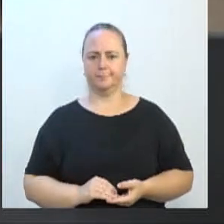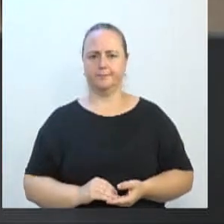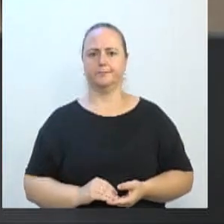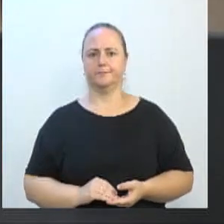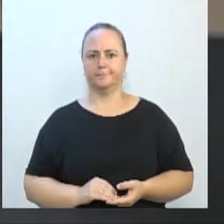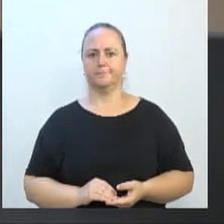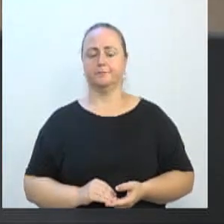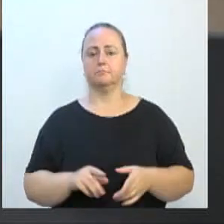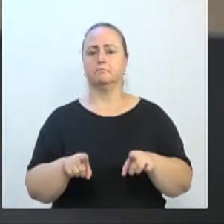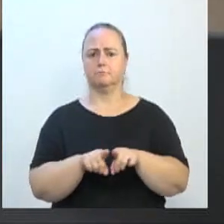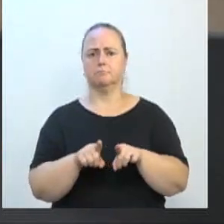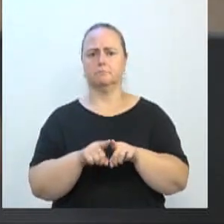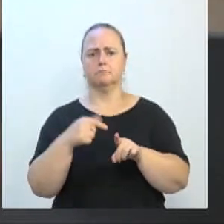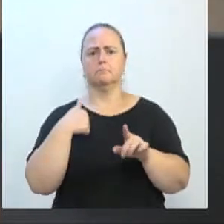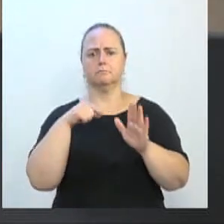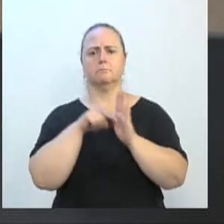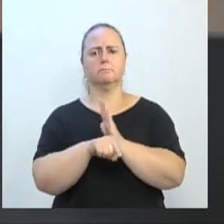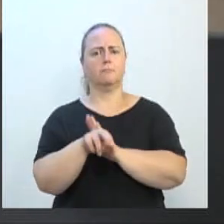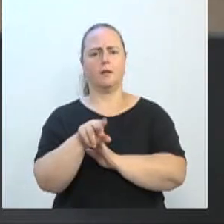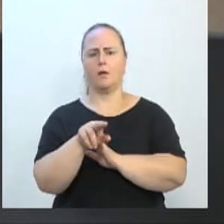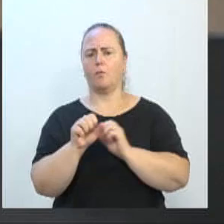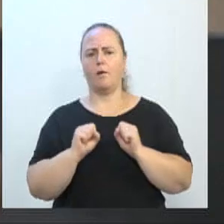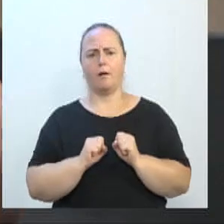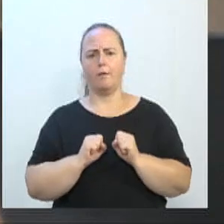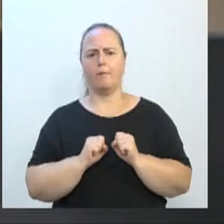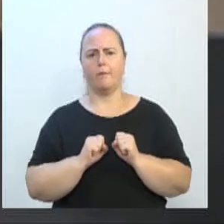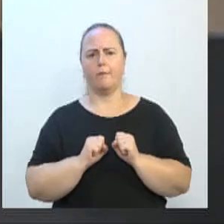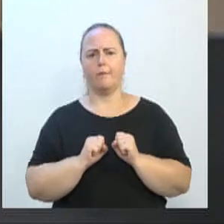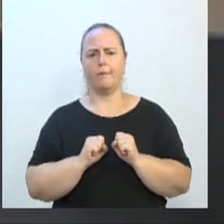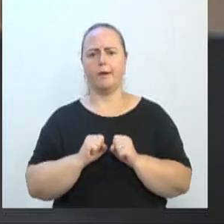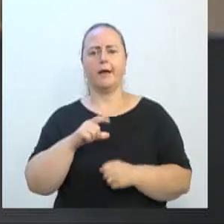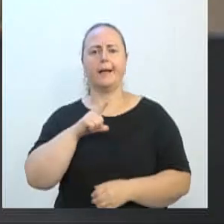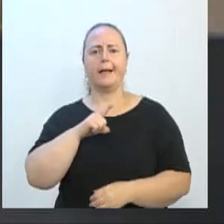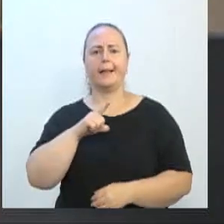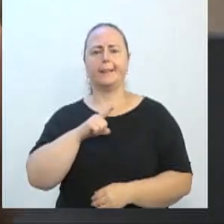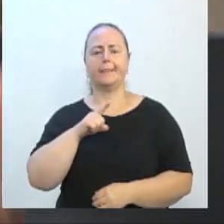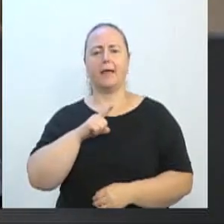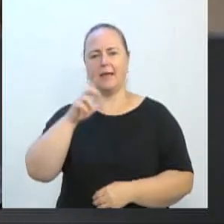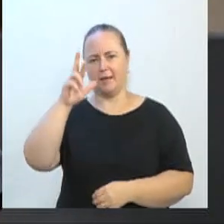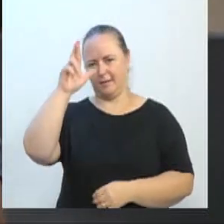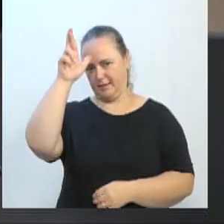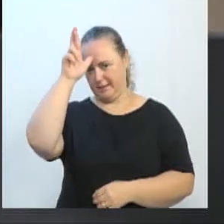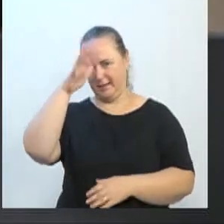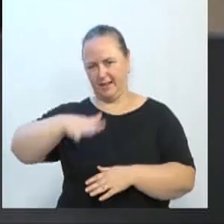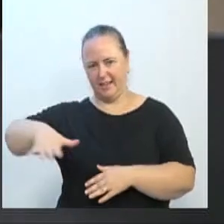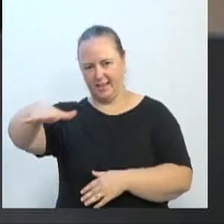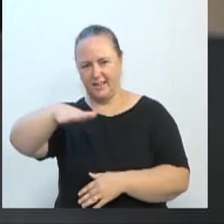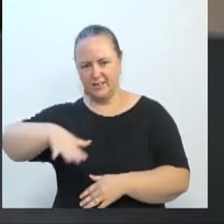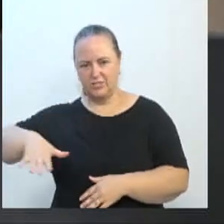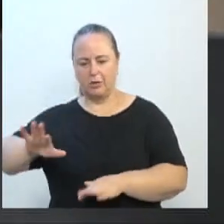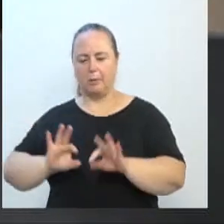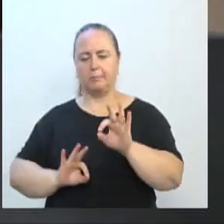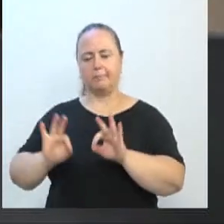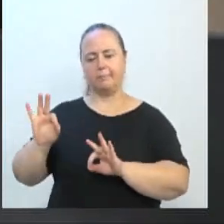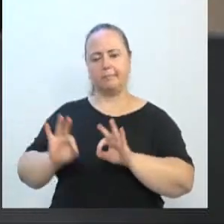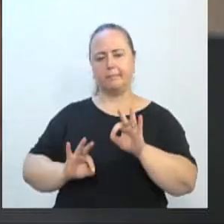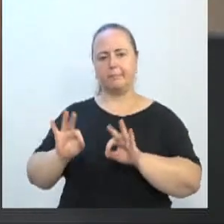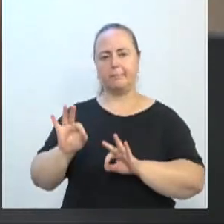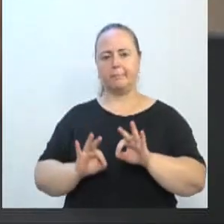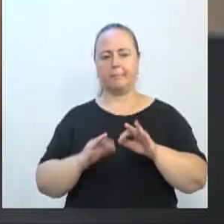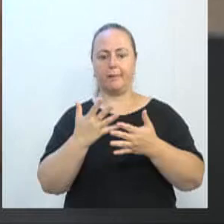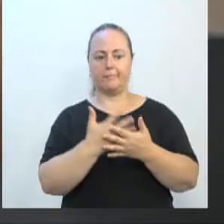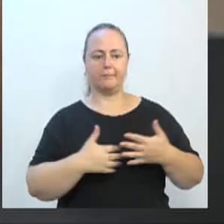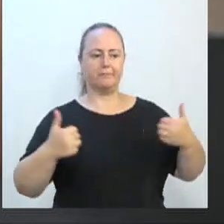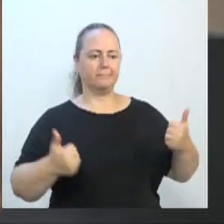mesmo questionamento, né? Na Alameda é um tratamento, no centro é um tratamento, nas proximidades da Vila Germânica é um tratamento, né? E aí